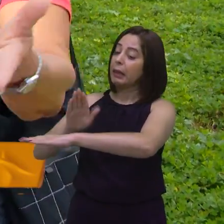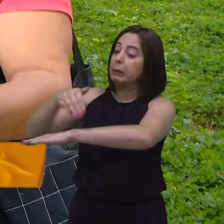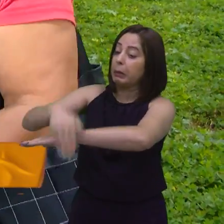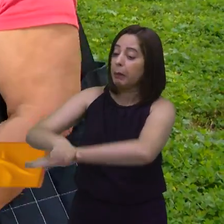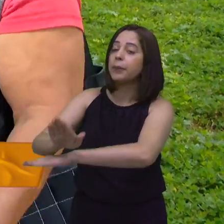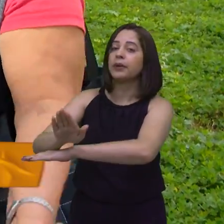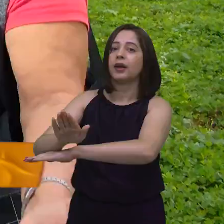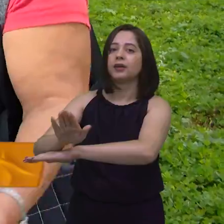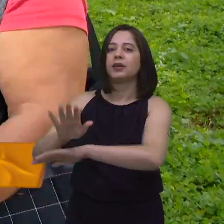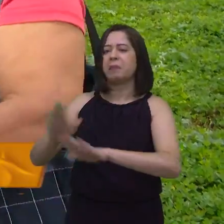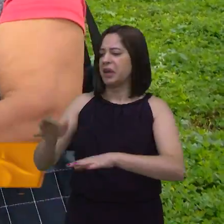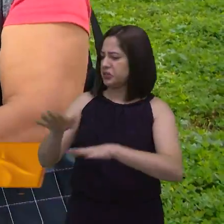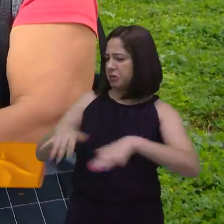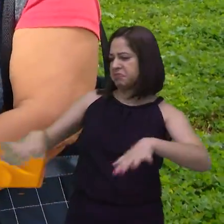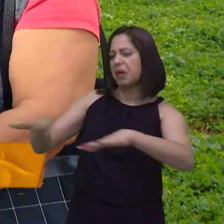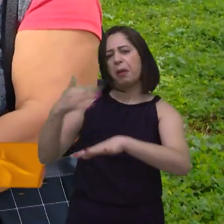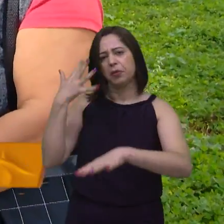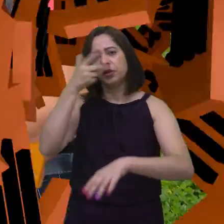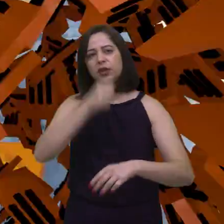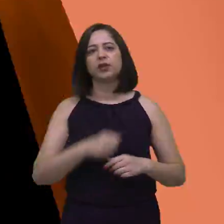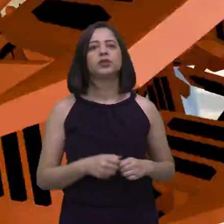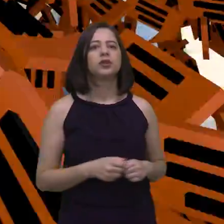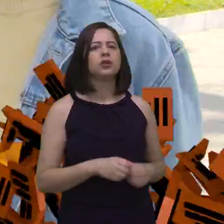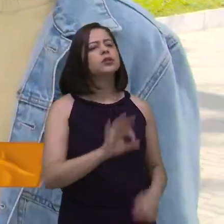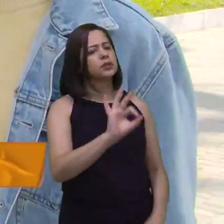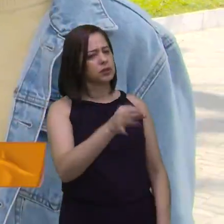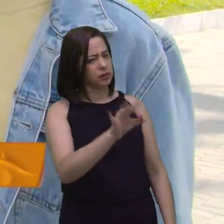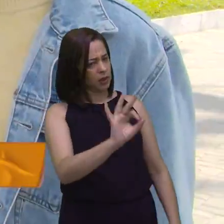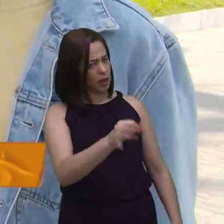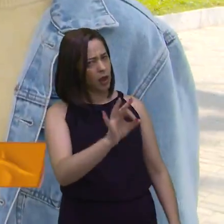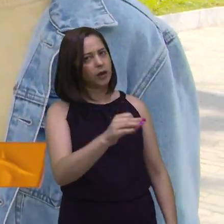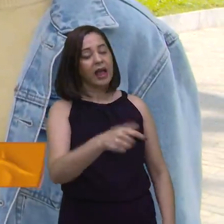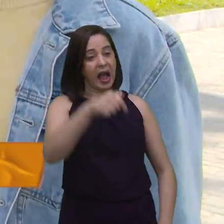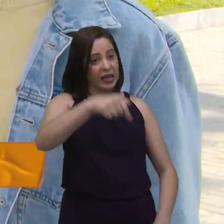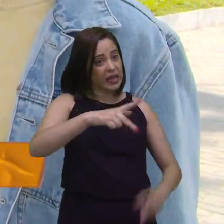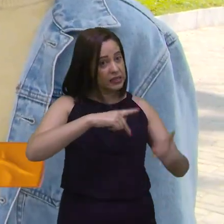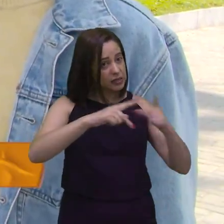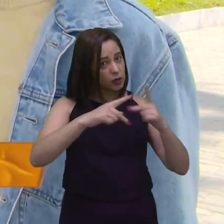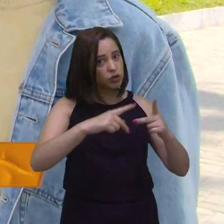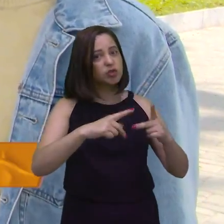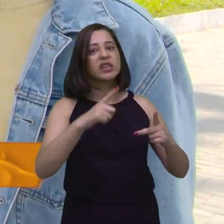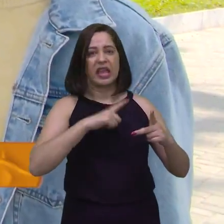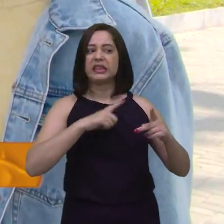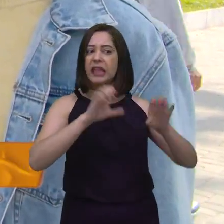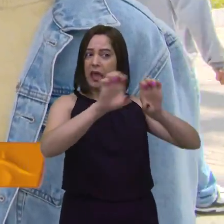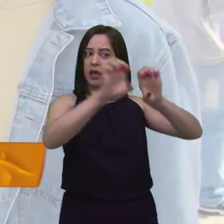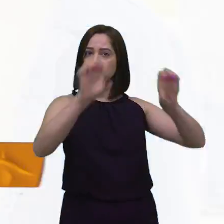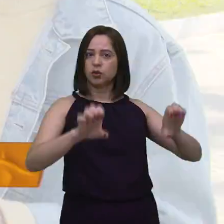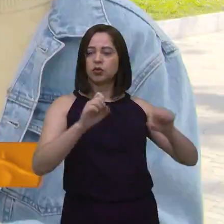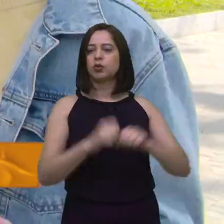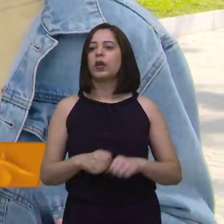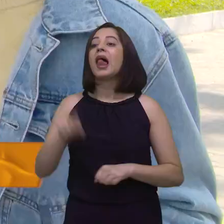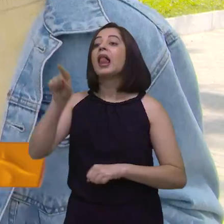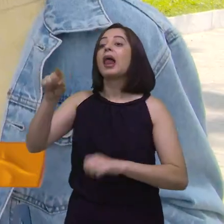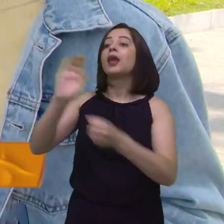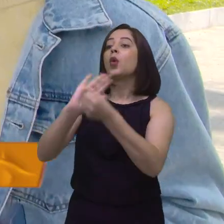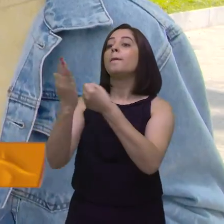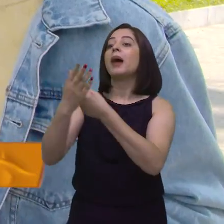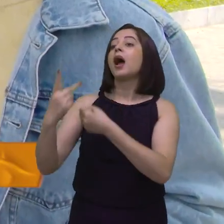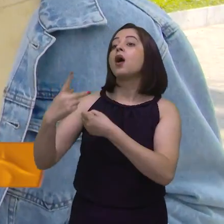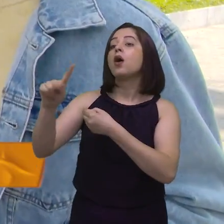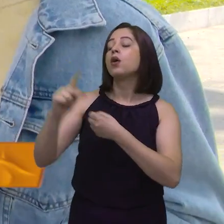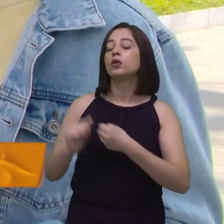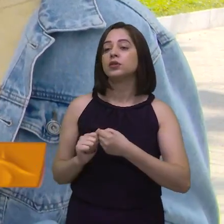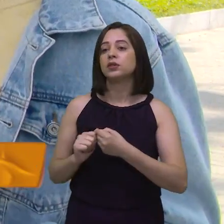a beleza que tá, né? Então, pelo menos estão trabalhando, né? Sim, com certeza, é uma cidade que tem estrutura para isso. Nas ruas do seu bairro,